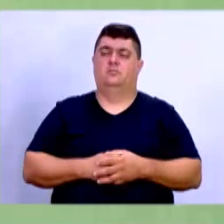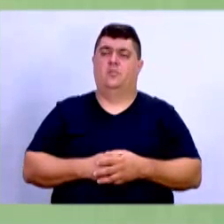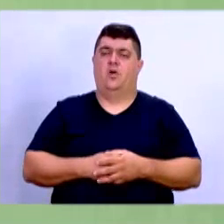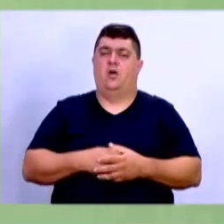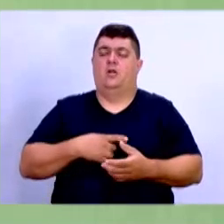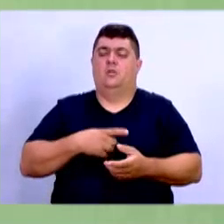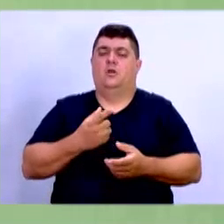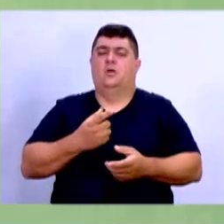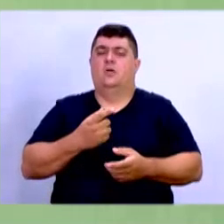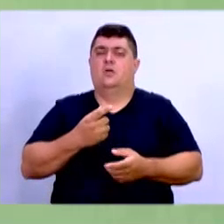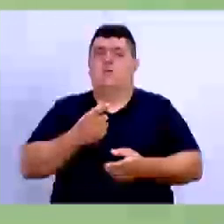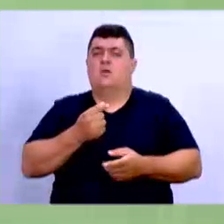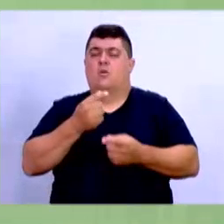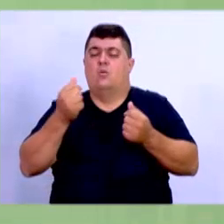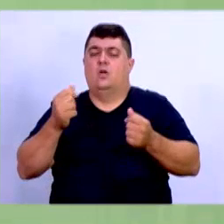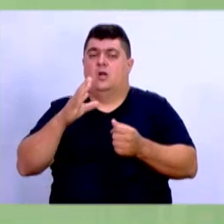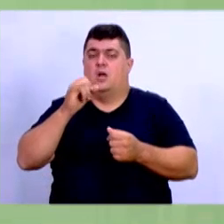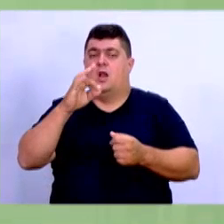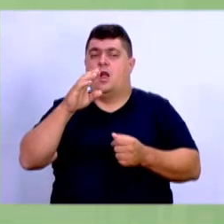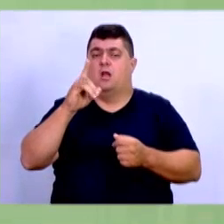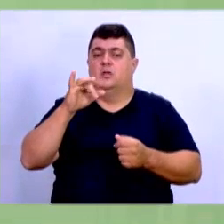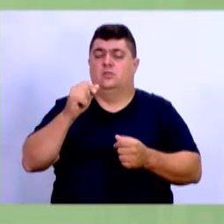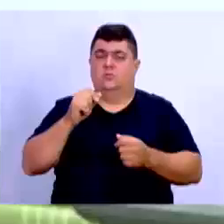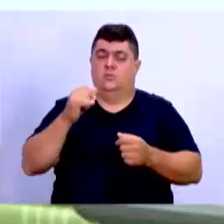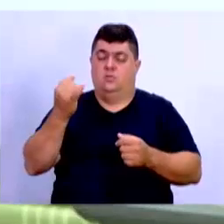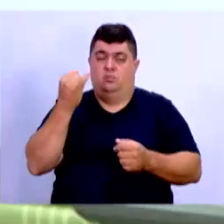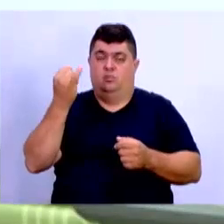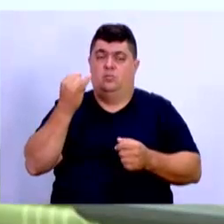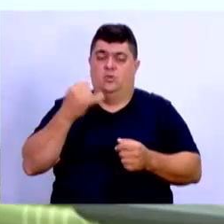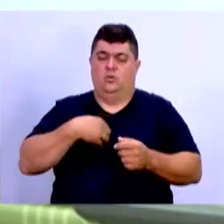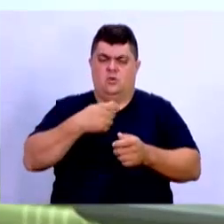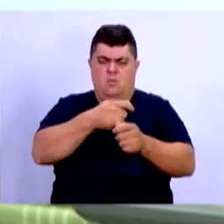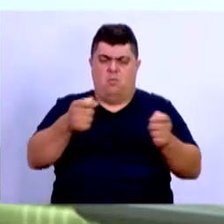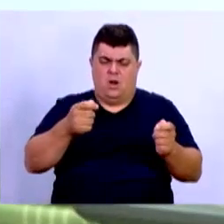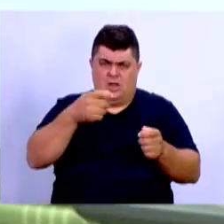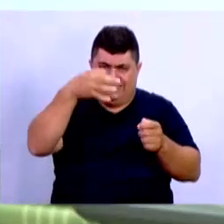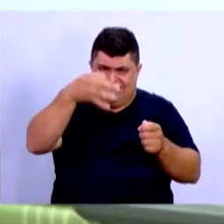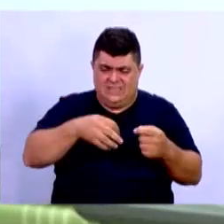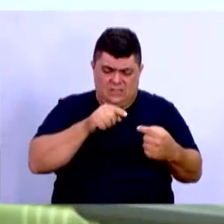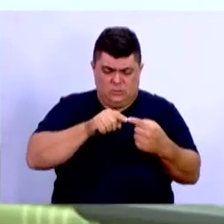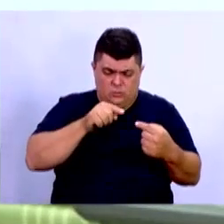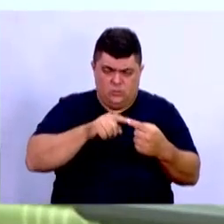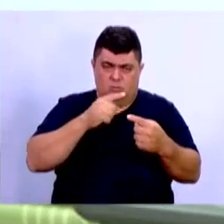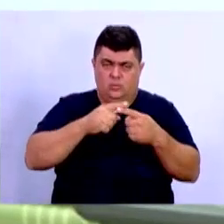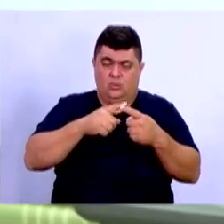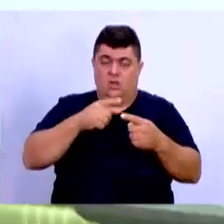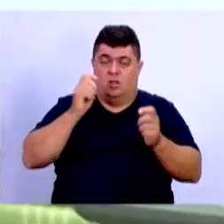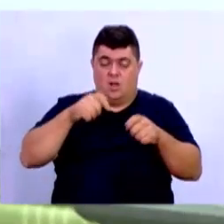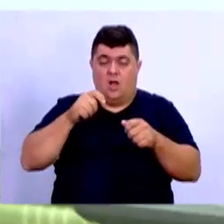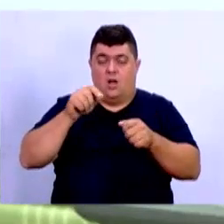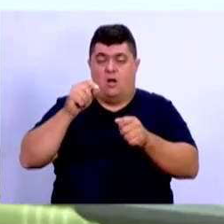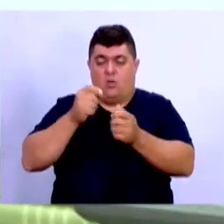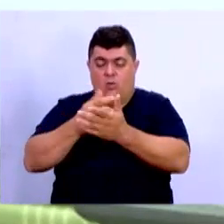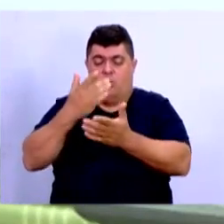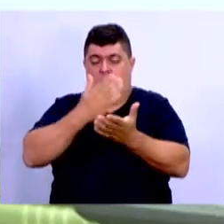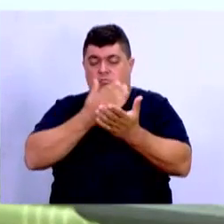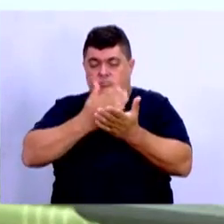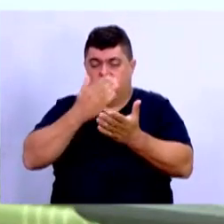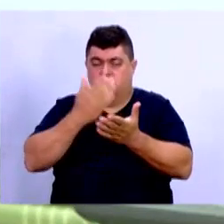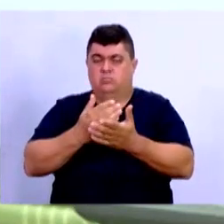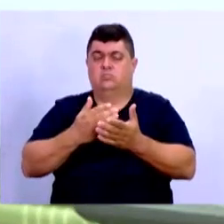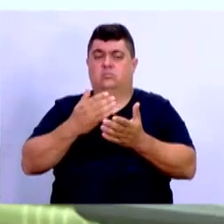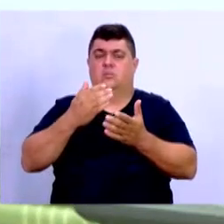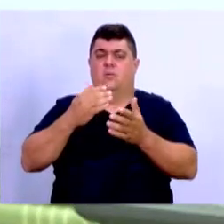Qualidade de crédito. É importante a empresa pagar sempre as contas em dias. Para quê? Para ter essa qualidade de crédito no mercado. Às vezes ela vai precisar futuramente